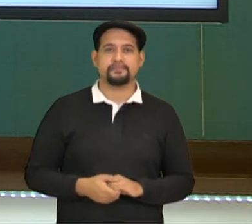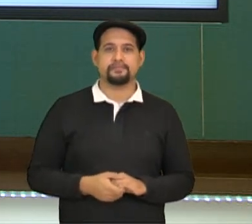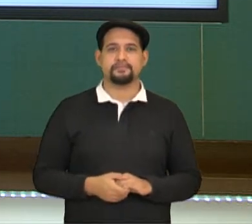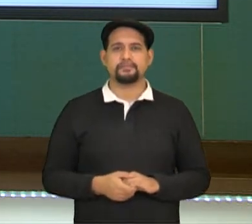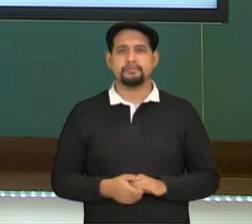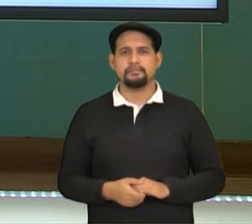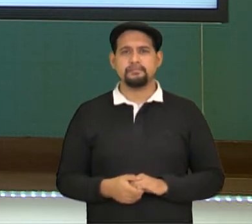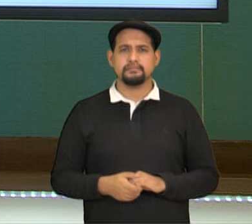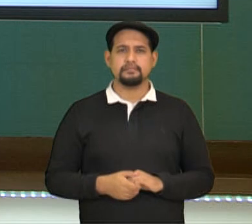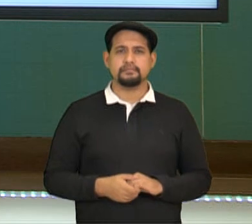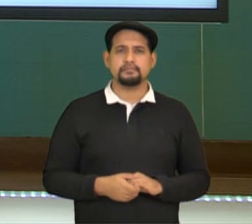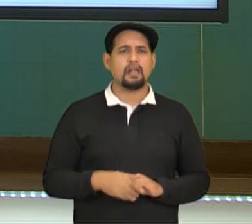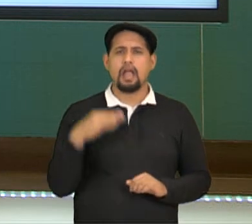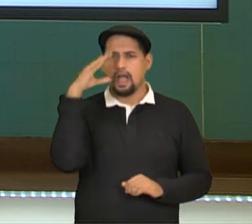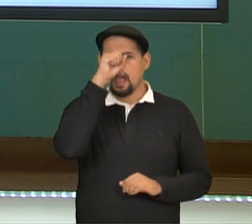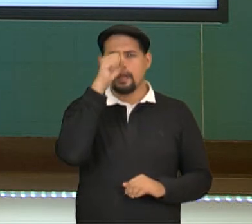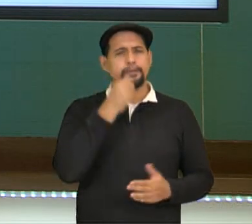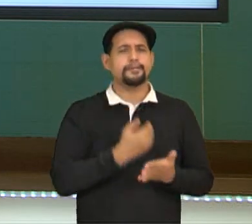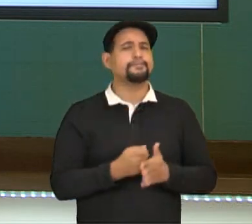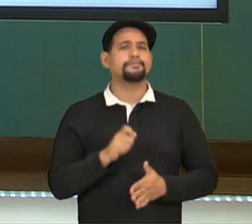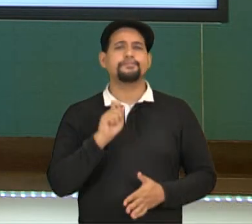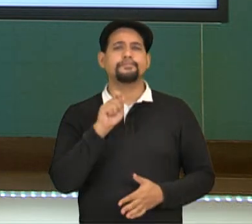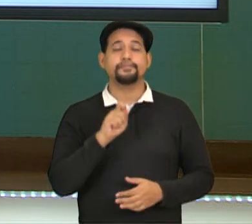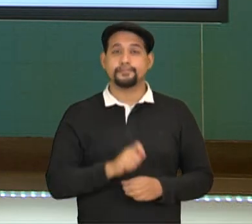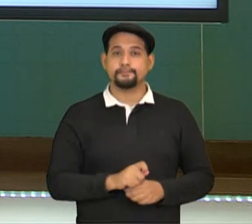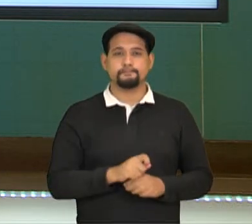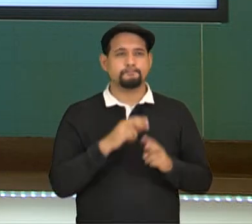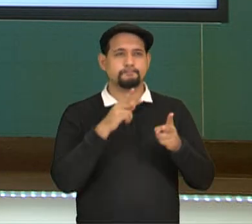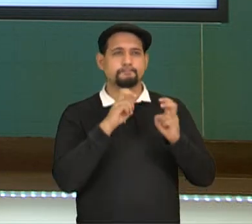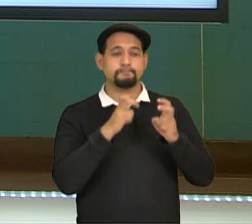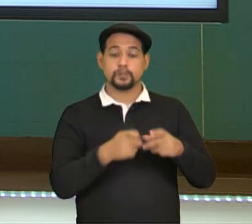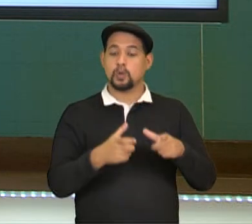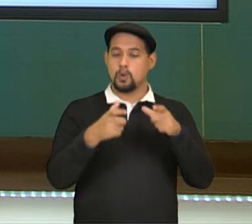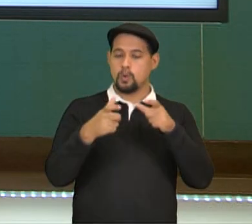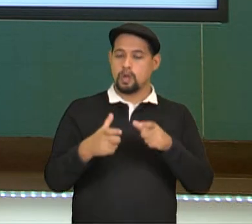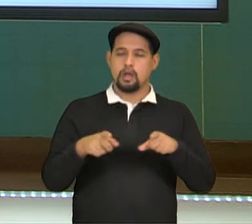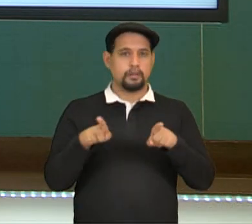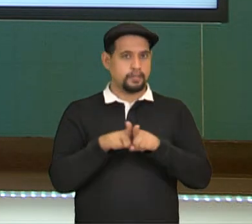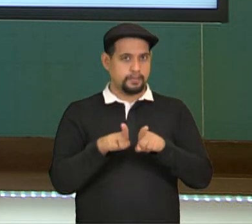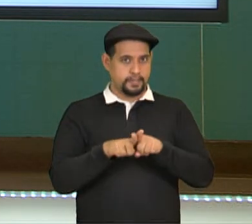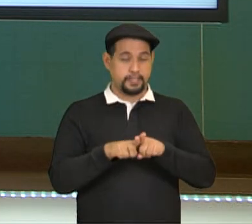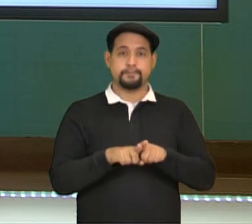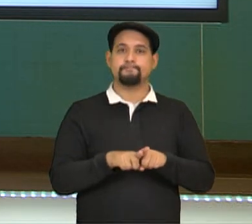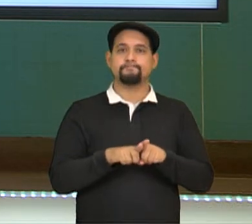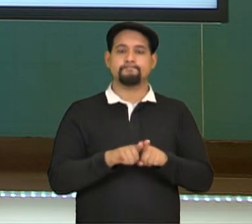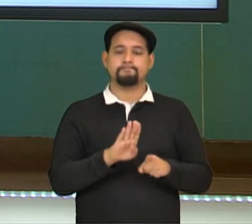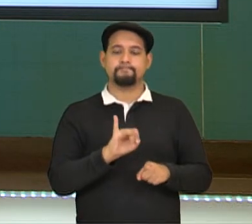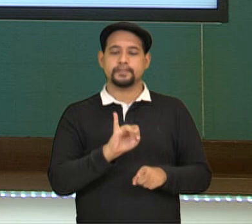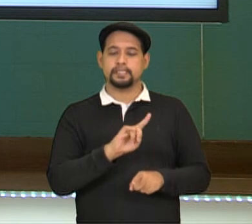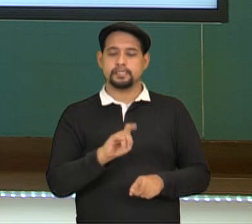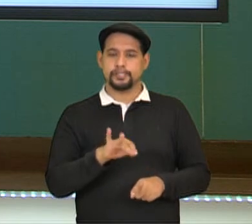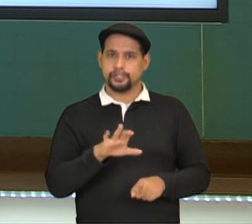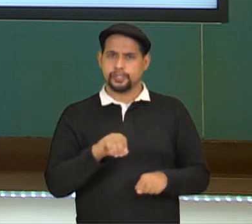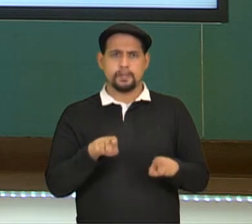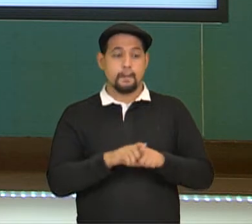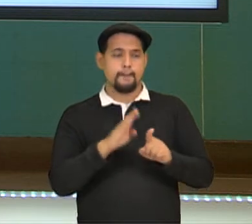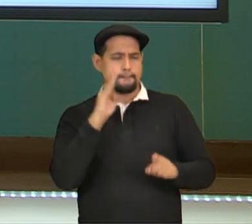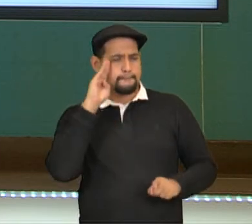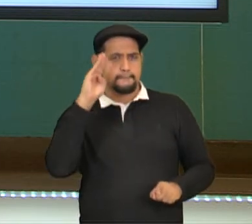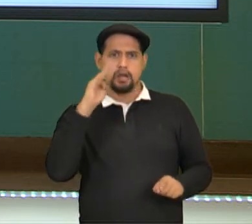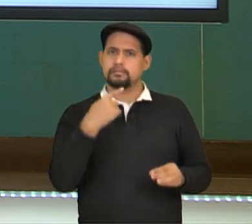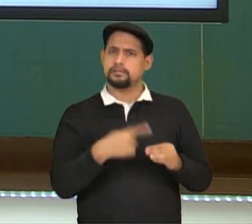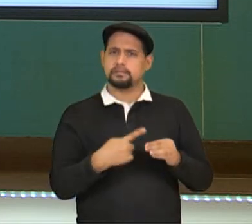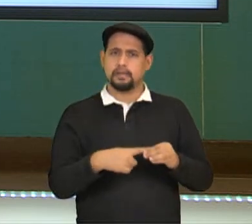Então, o que a gente viu nessa aula? A gente viu a localização do Império Bizantino e de sua principal cidade, né, Constantinopla,